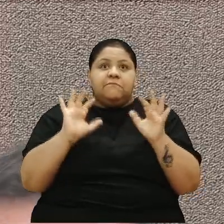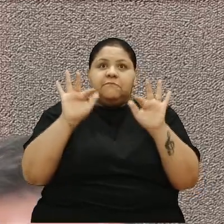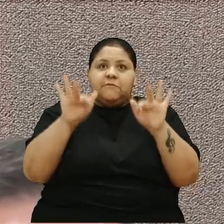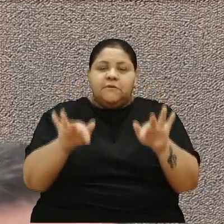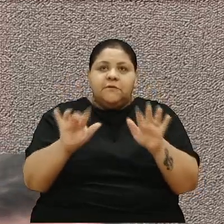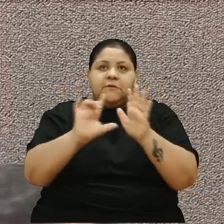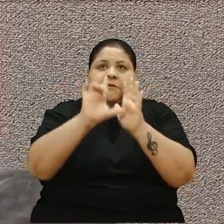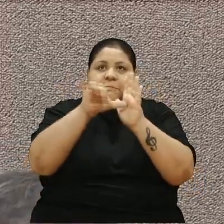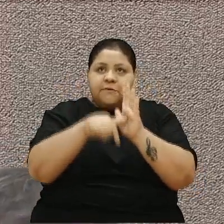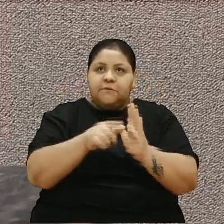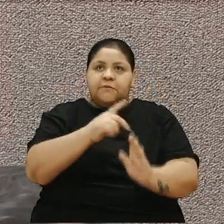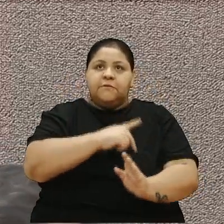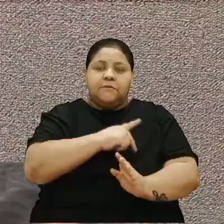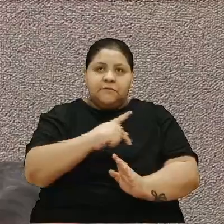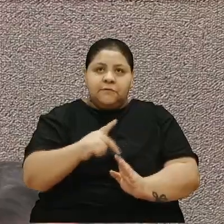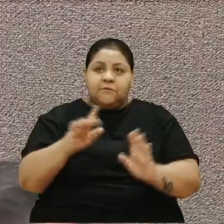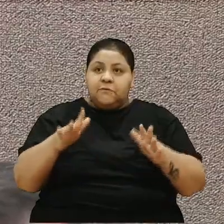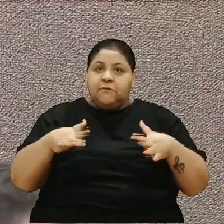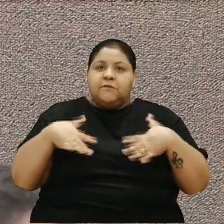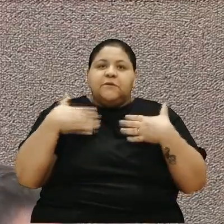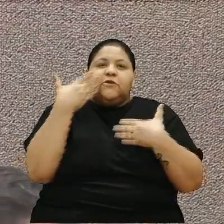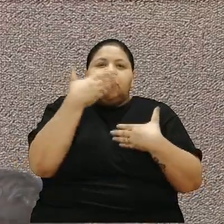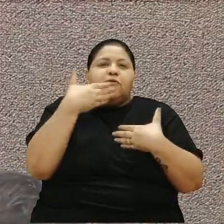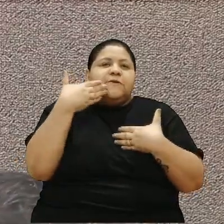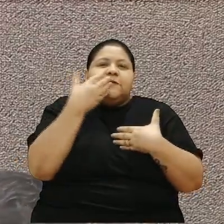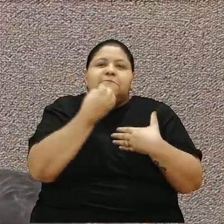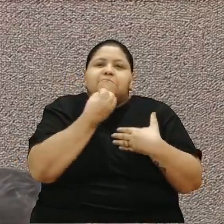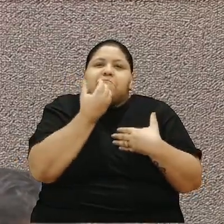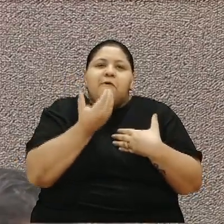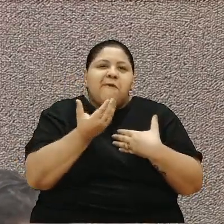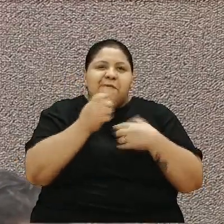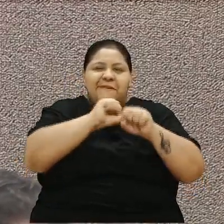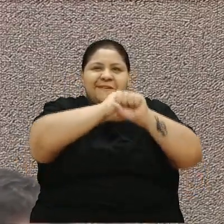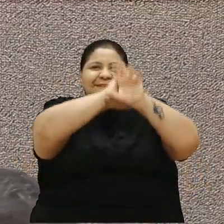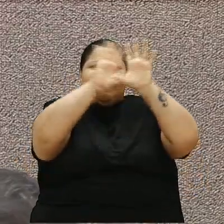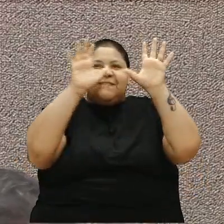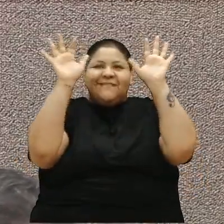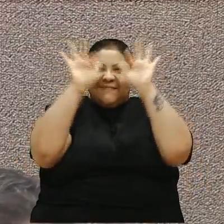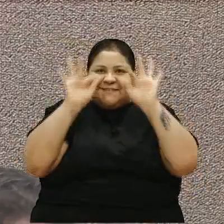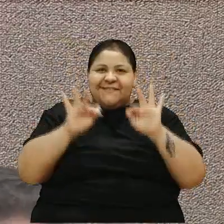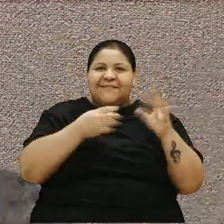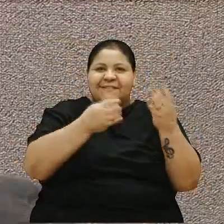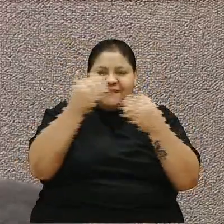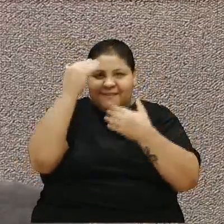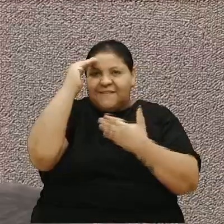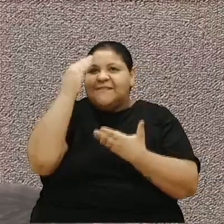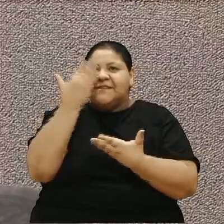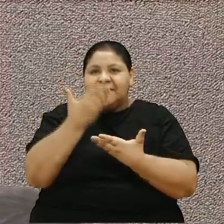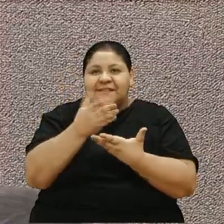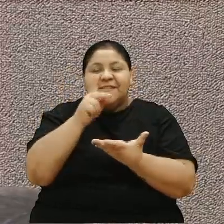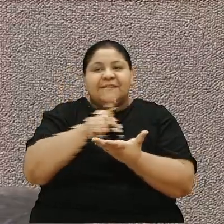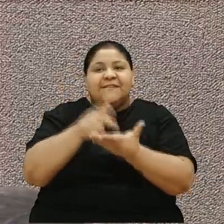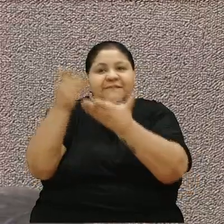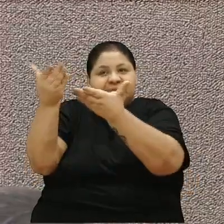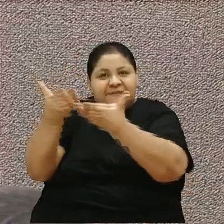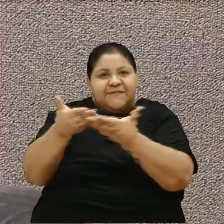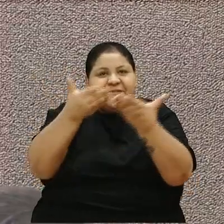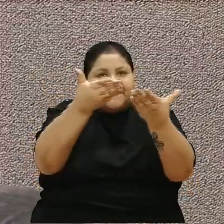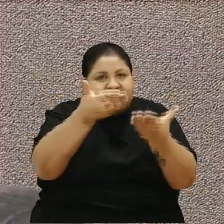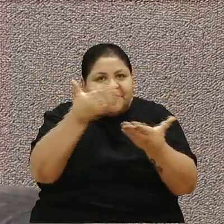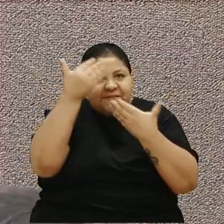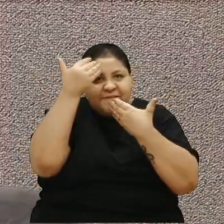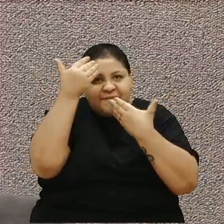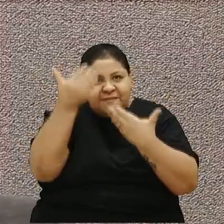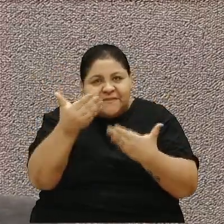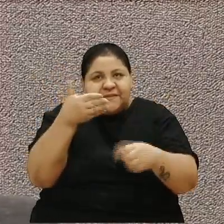quando o presidente... Vai ser uma surpresa doce, presidente, na nossa manhã e vai nos alegrar bastante, tenho certeza disso. Sejam todos bem-vindos. Muito obrigado